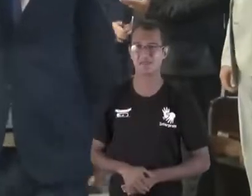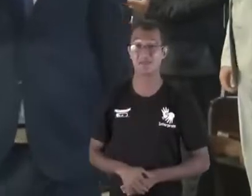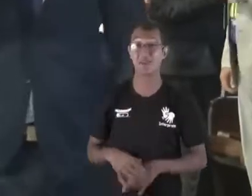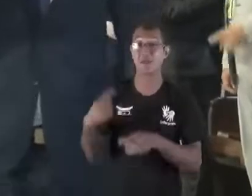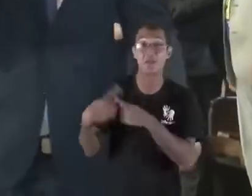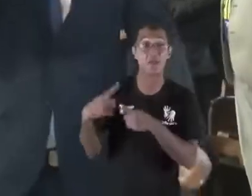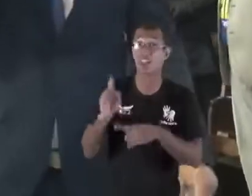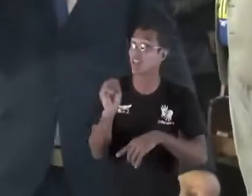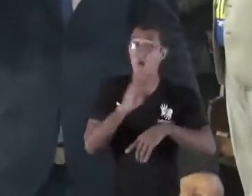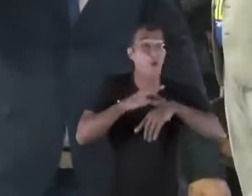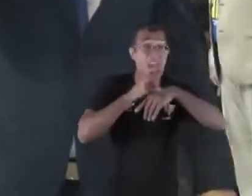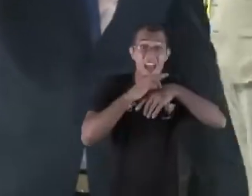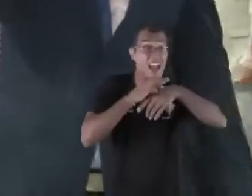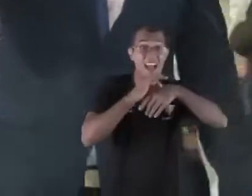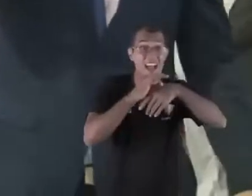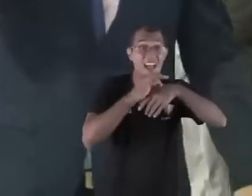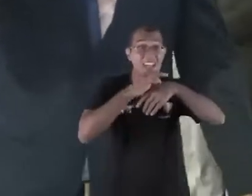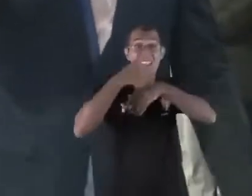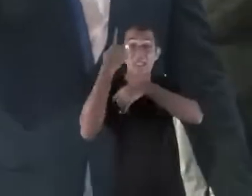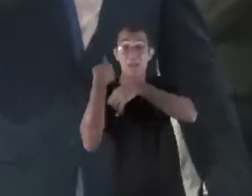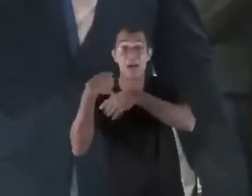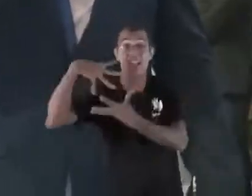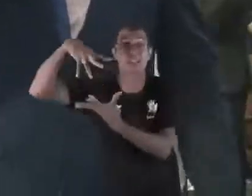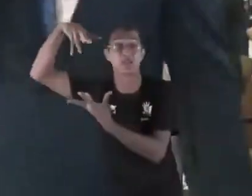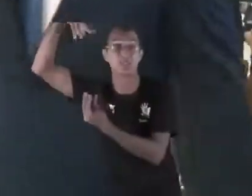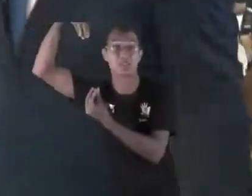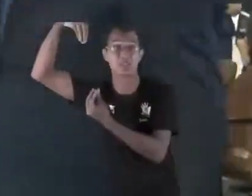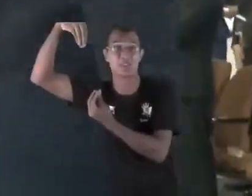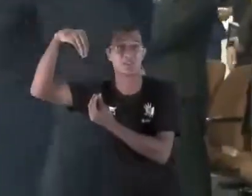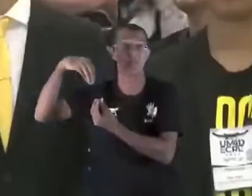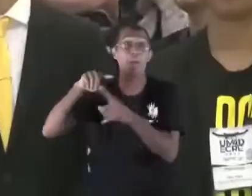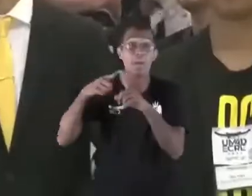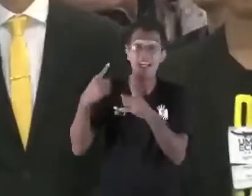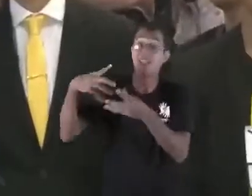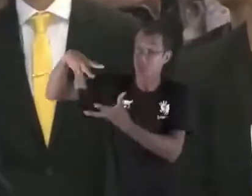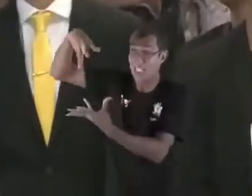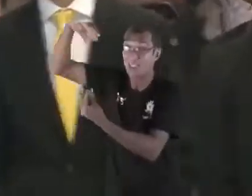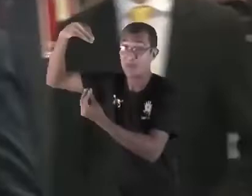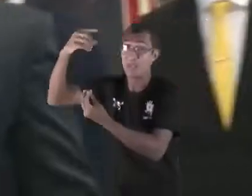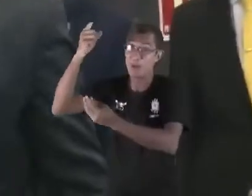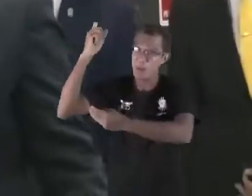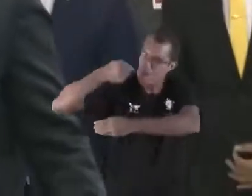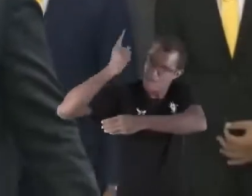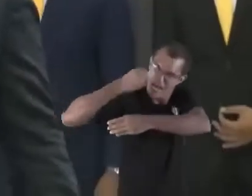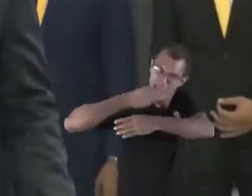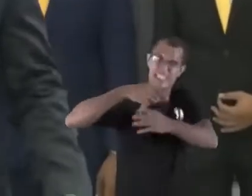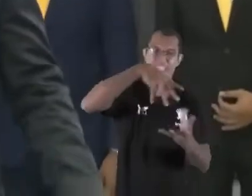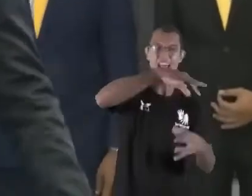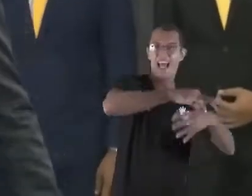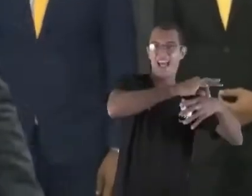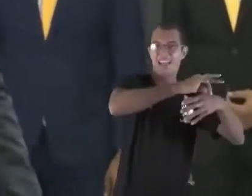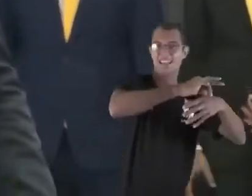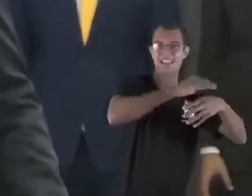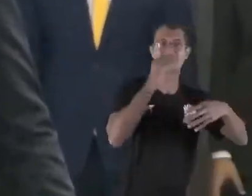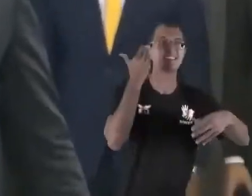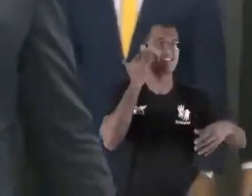Porque não é a carne que manda no Espírito, é o Espírito que manda na carne.